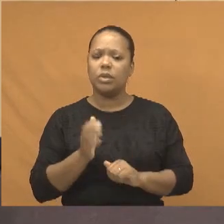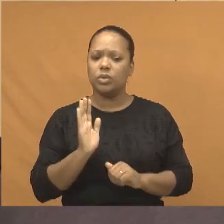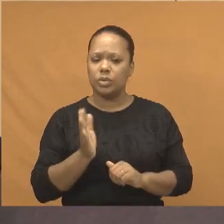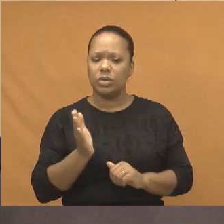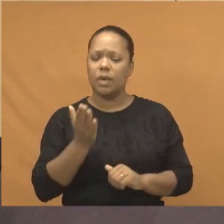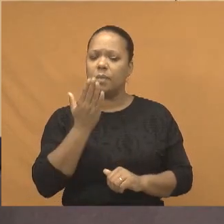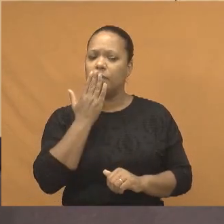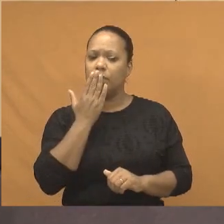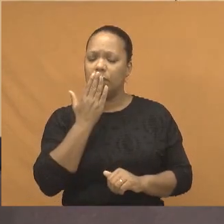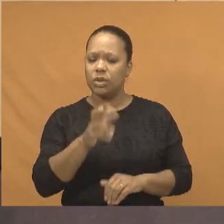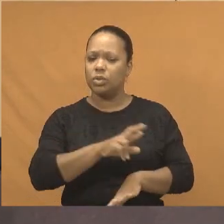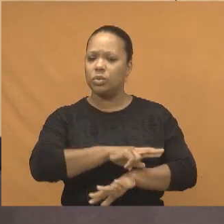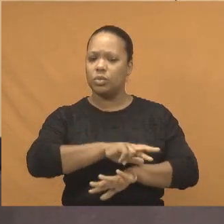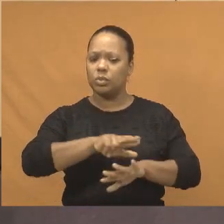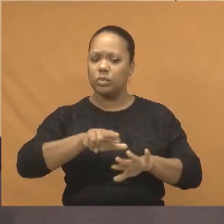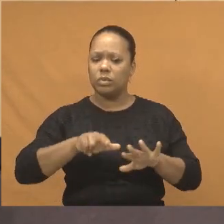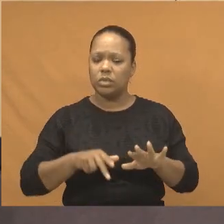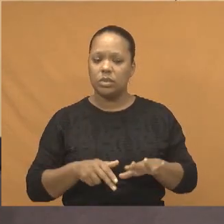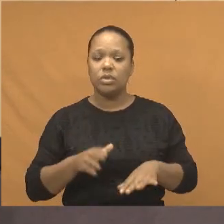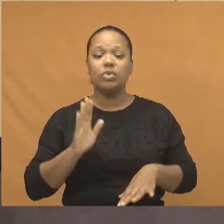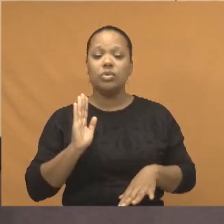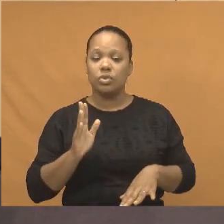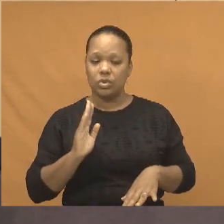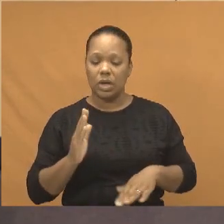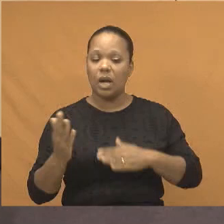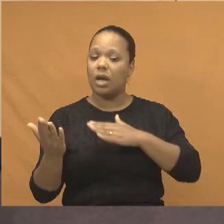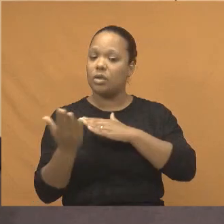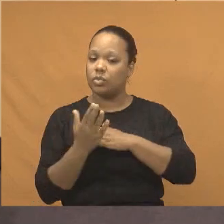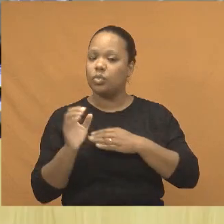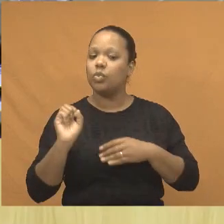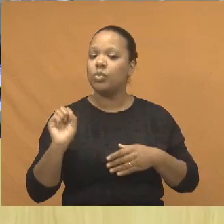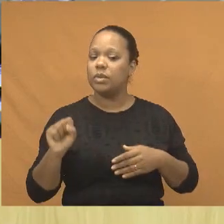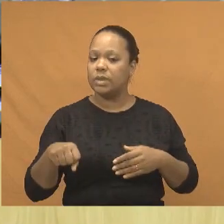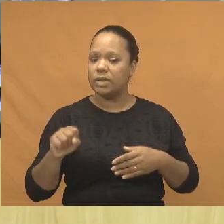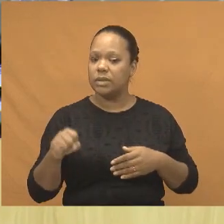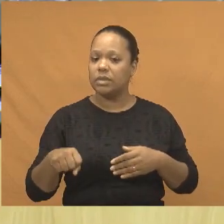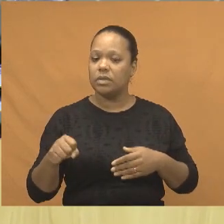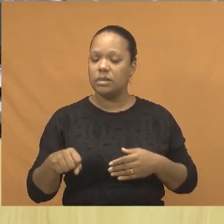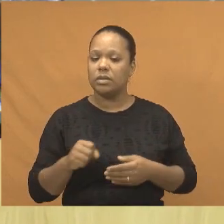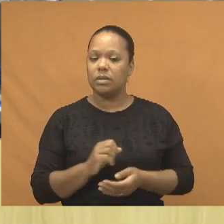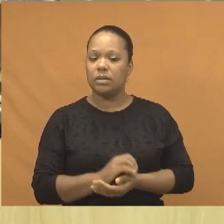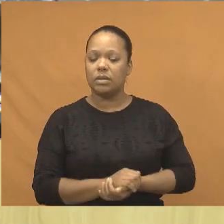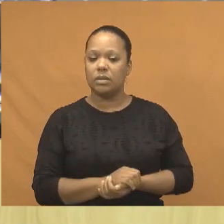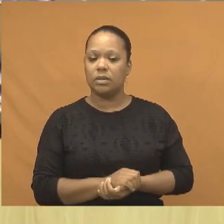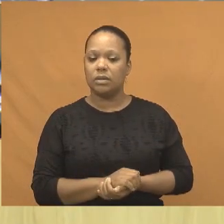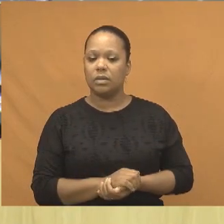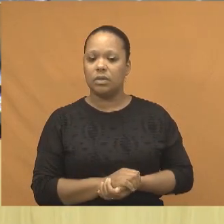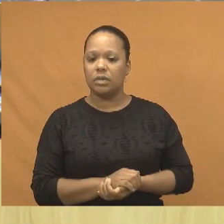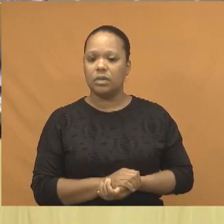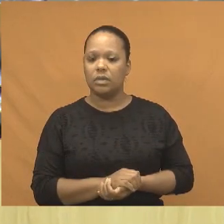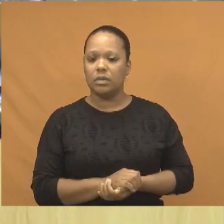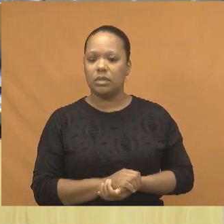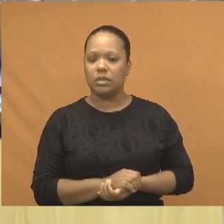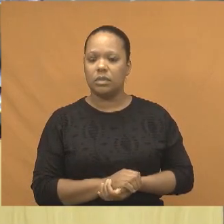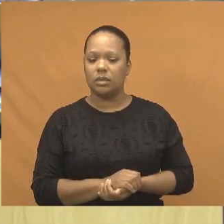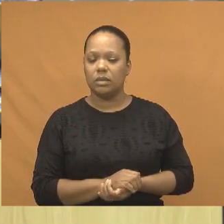pedidos, temos sido, sim, atendidos. E eu gostaria muito,